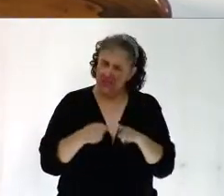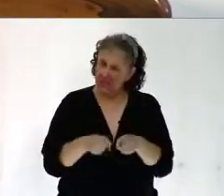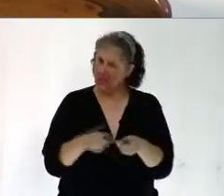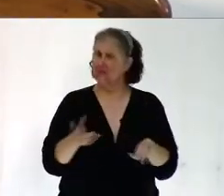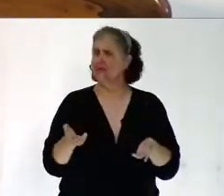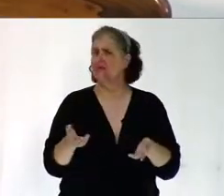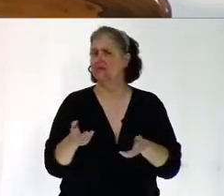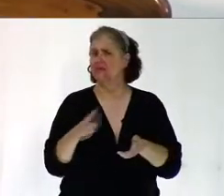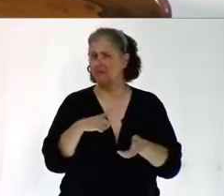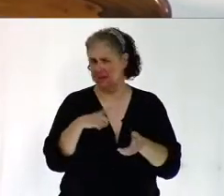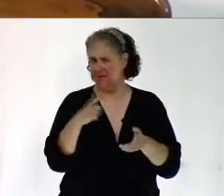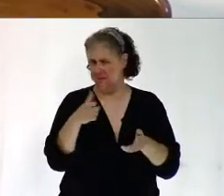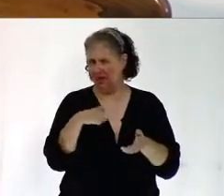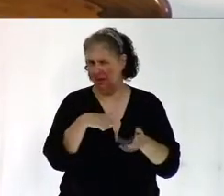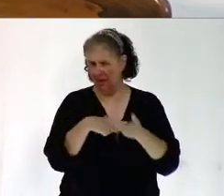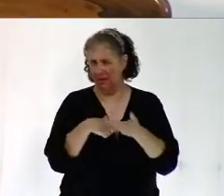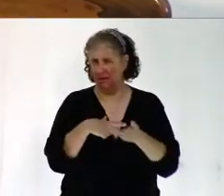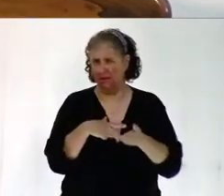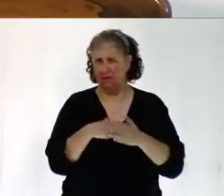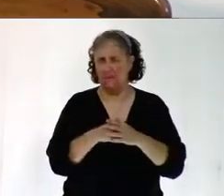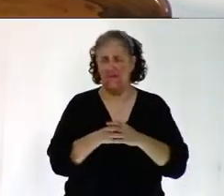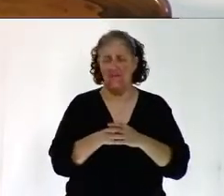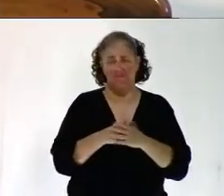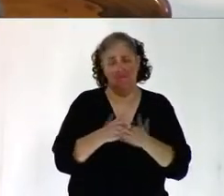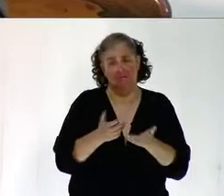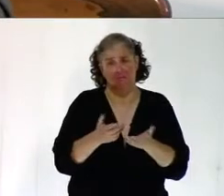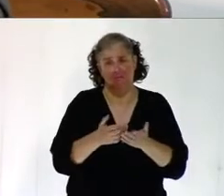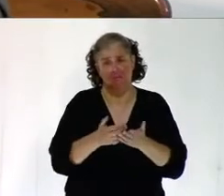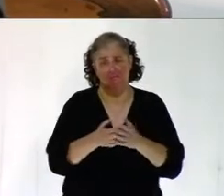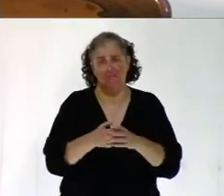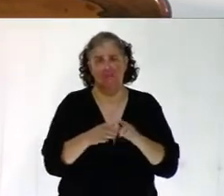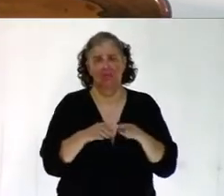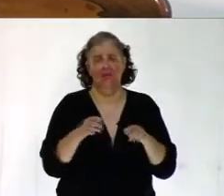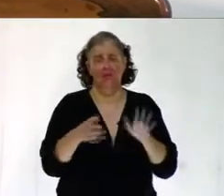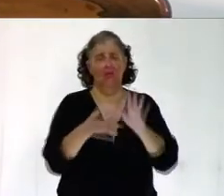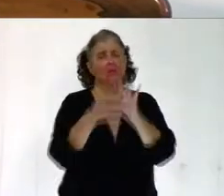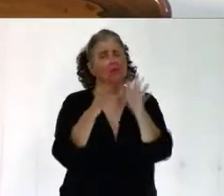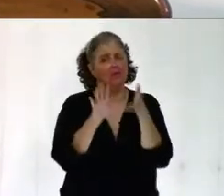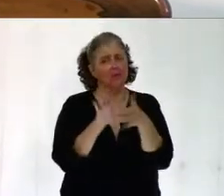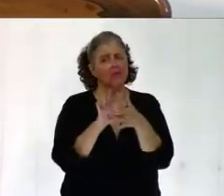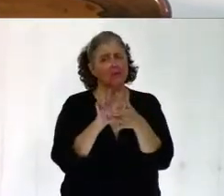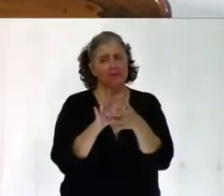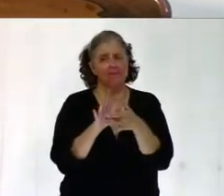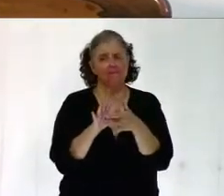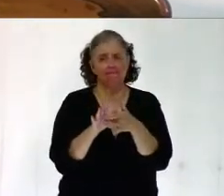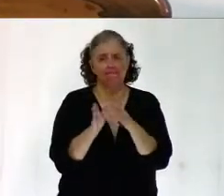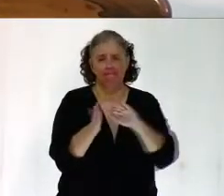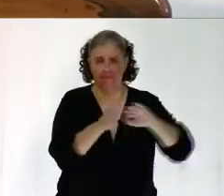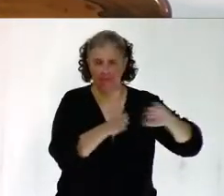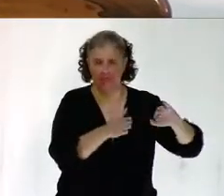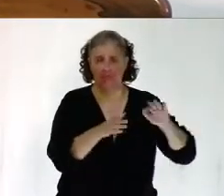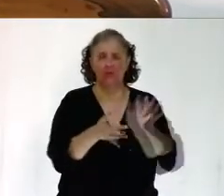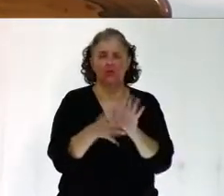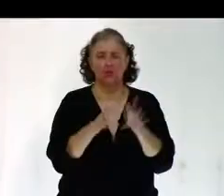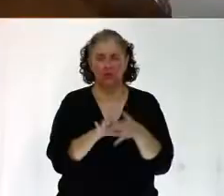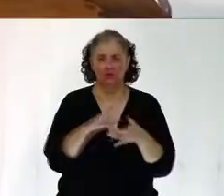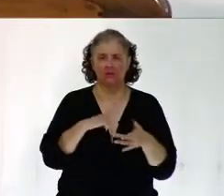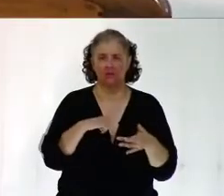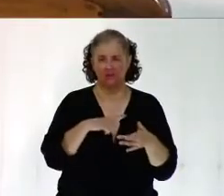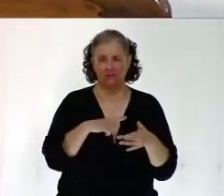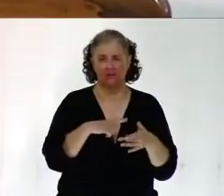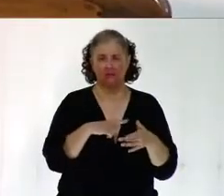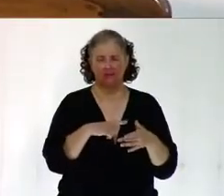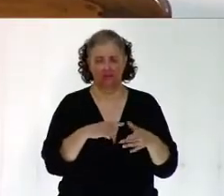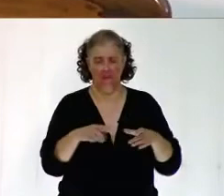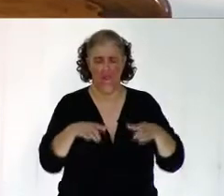pouquinho mais aquele local em que jesus estava ali entre jerusalém e o mar morto um lugar